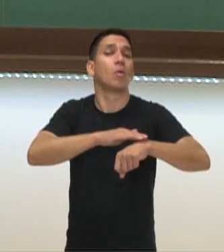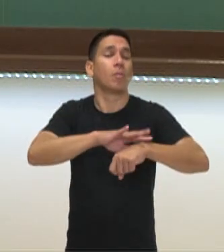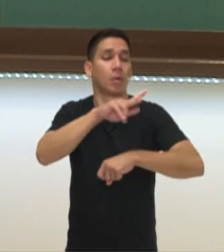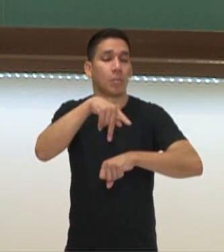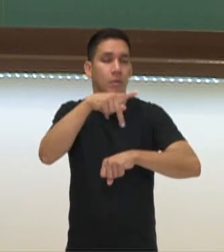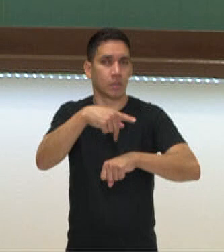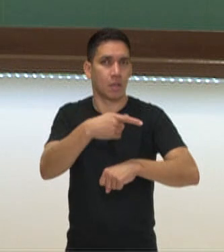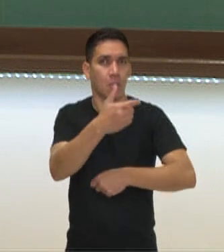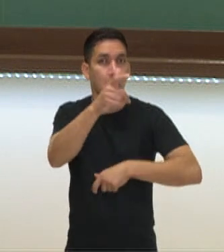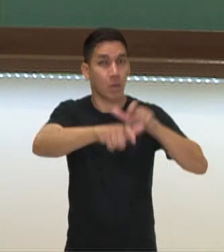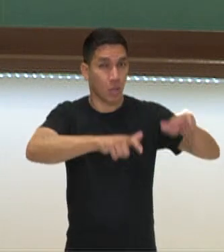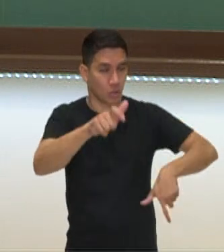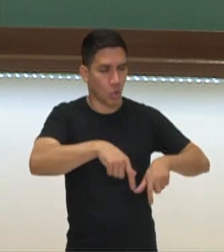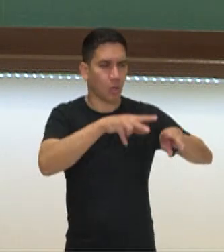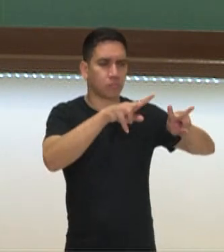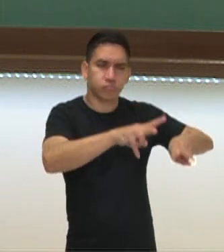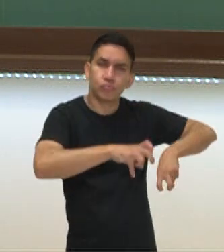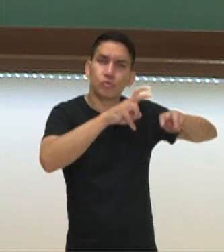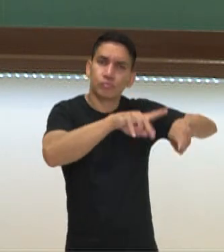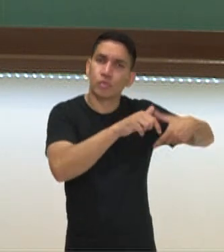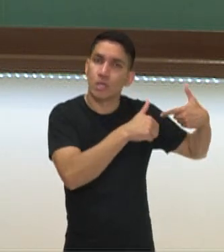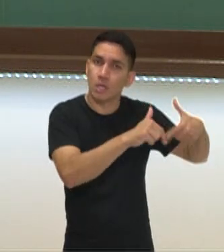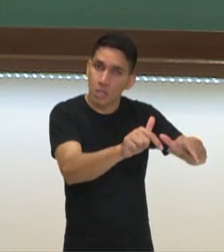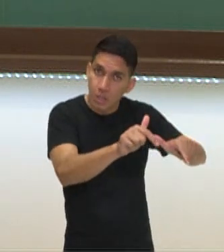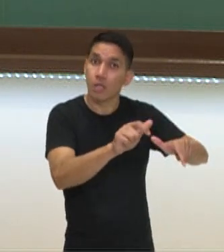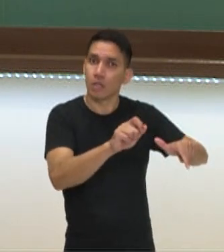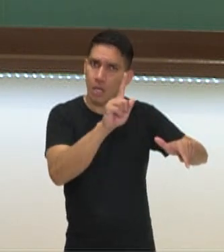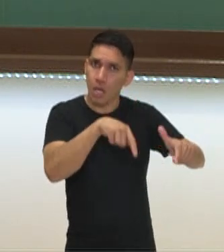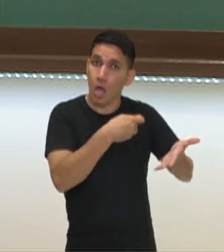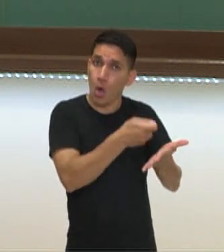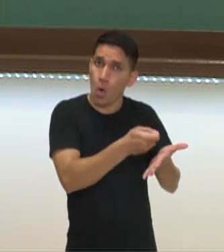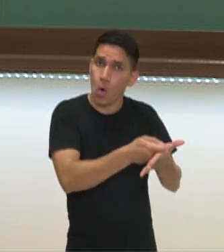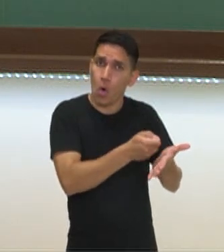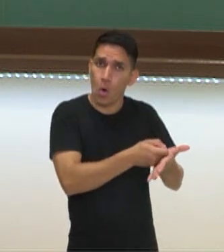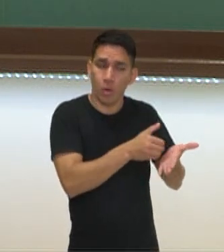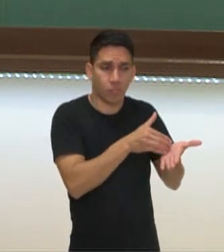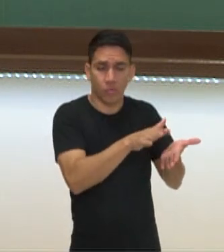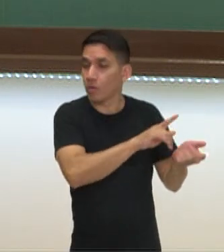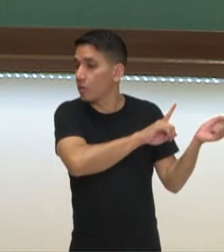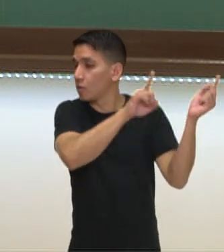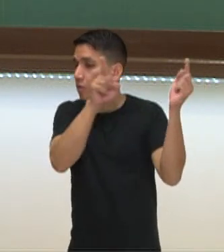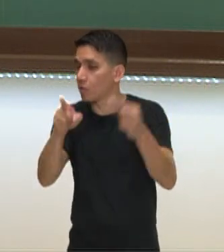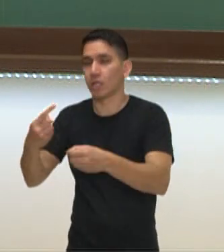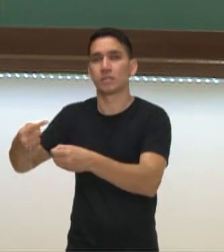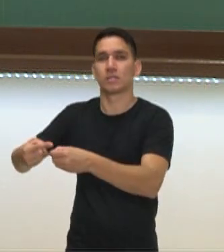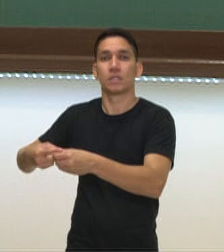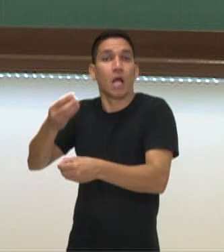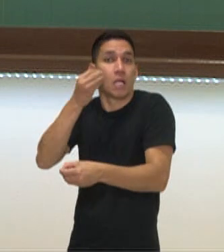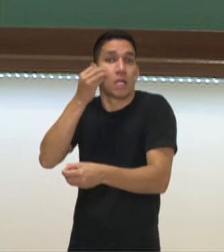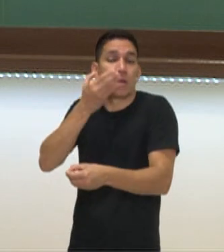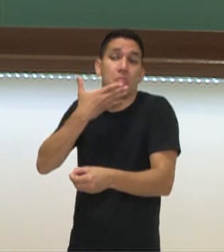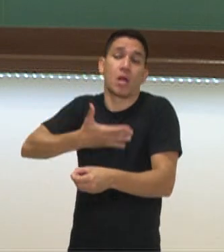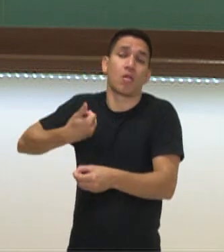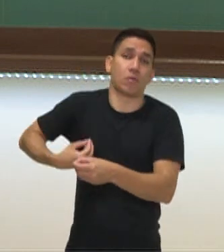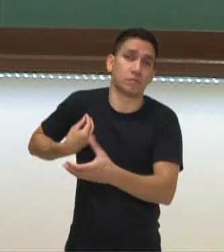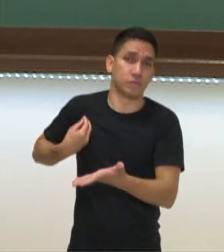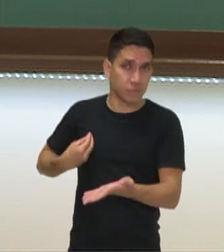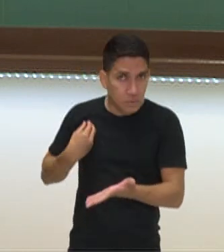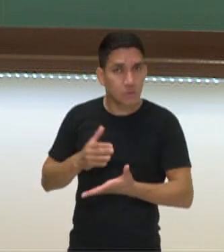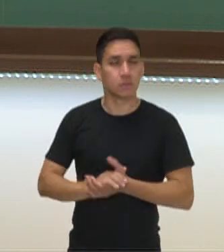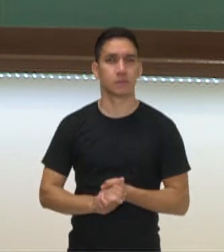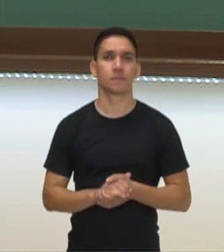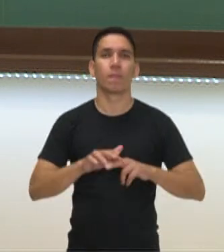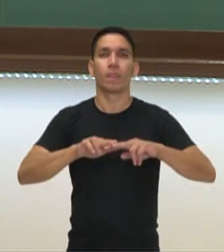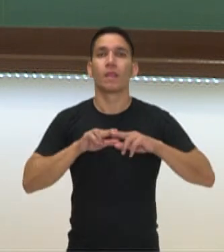que trabalhavam no campo, foram obrigados a ir embora para as cidades em busca de melhores condições de vida. Tá?